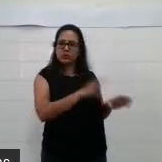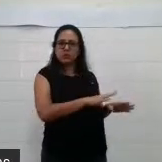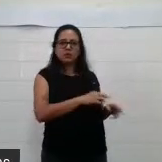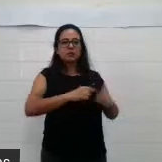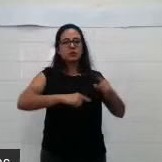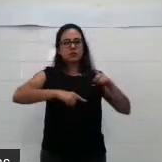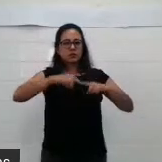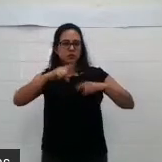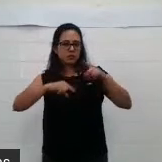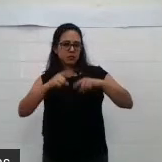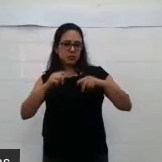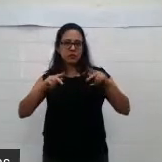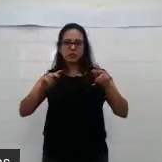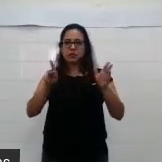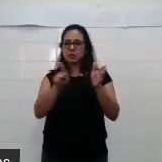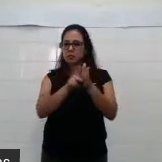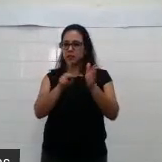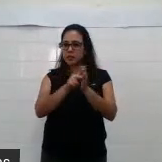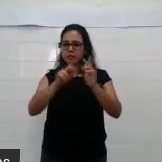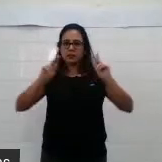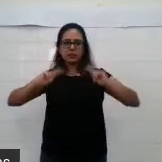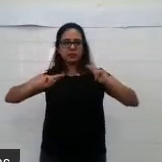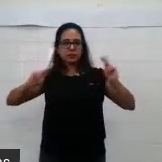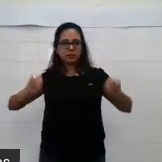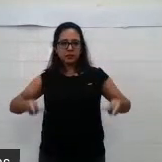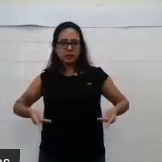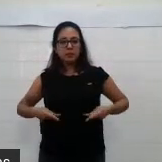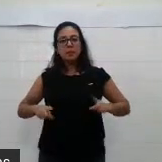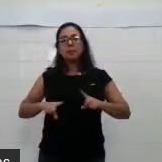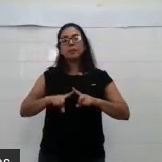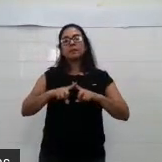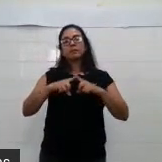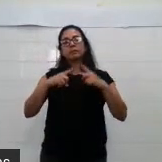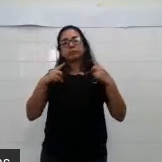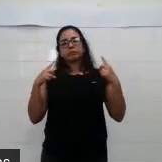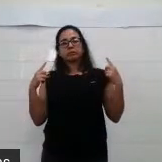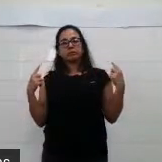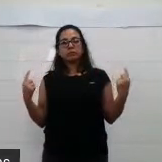dimensão fisiológica do corpo, mas também